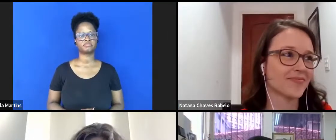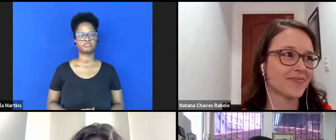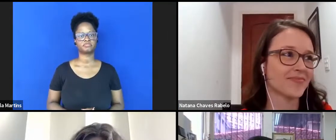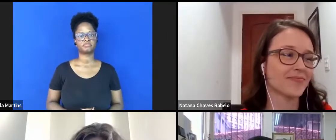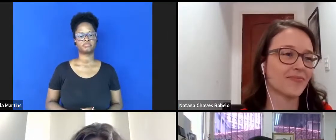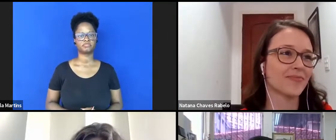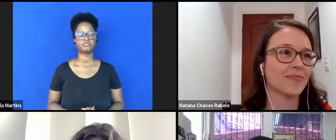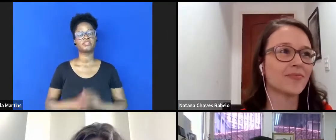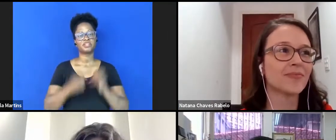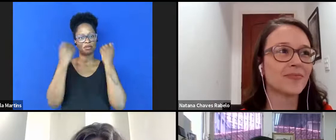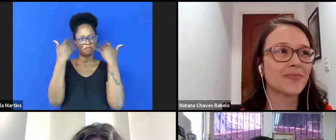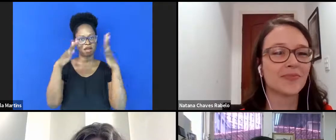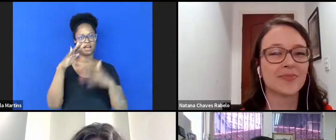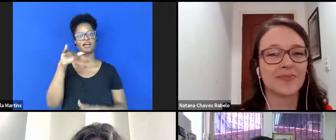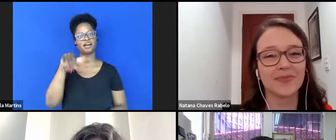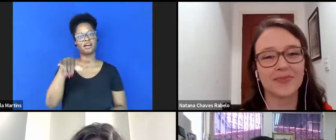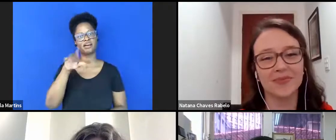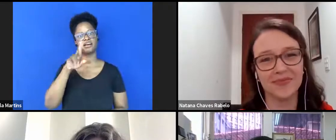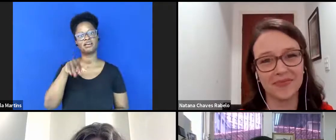Parabéns, Natana.